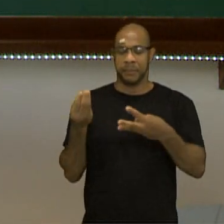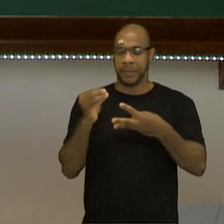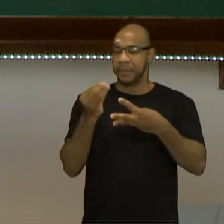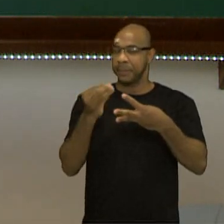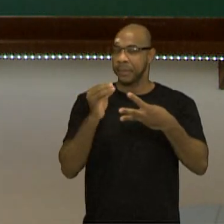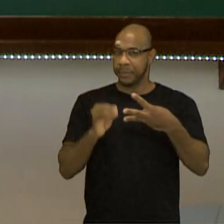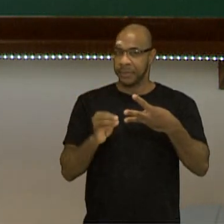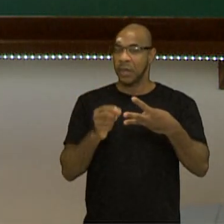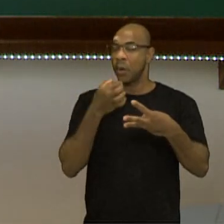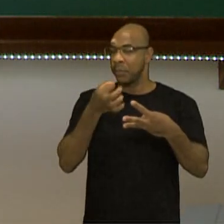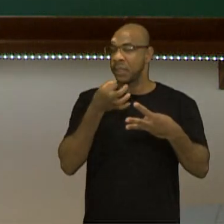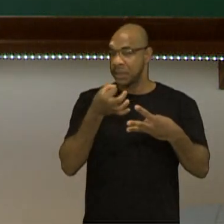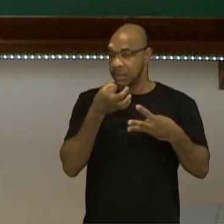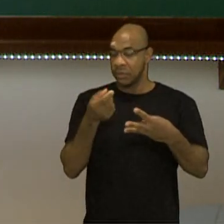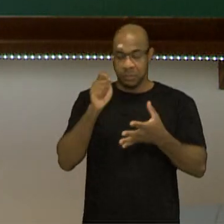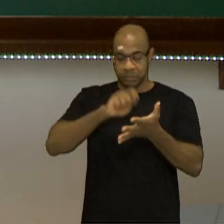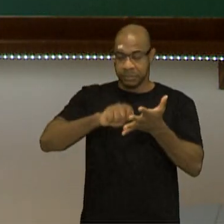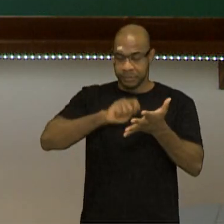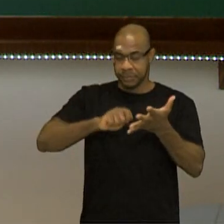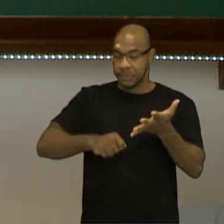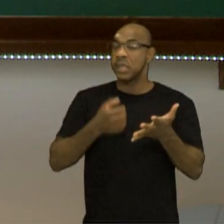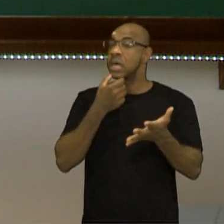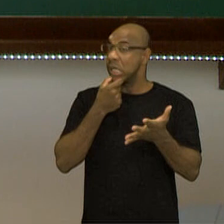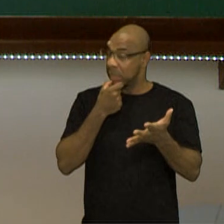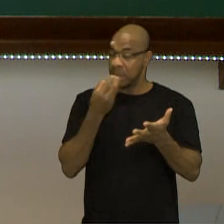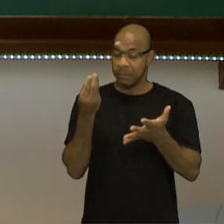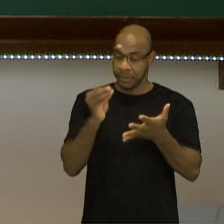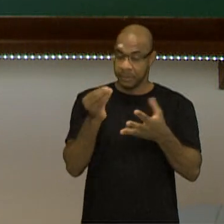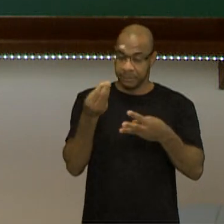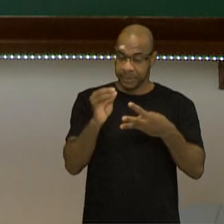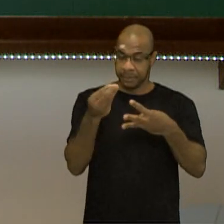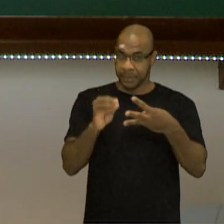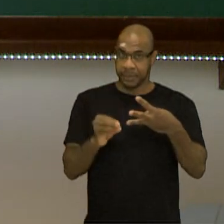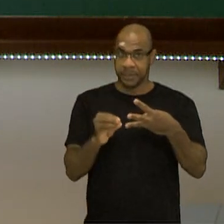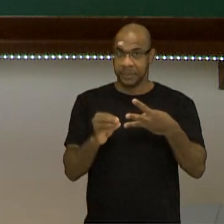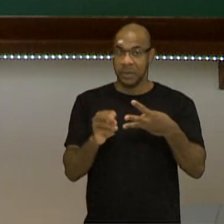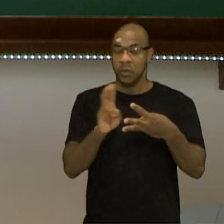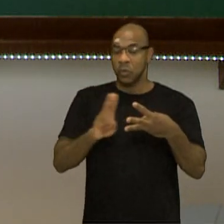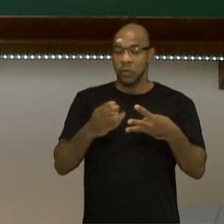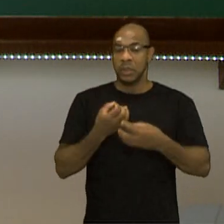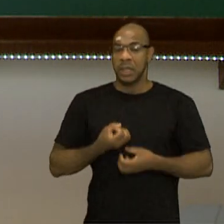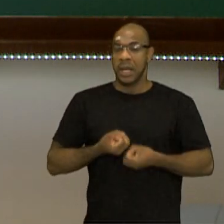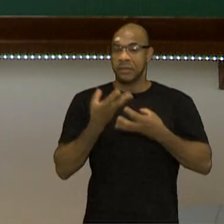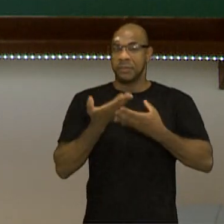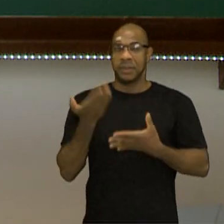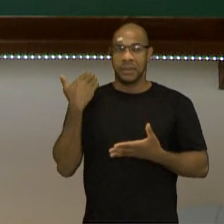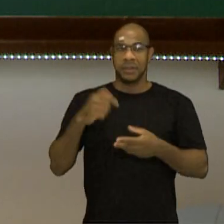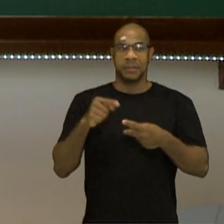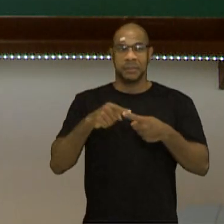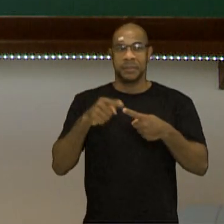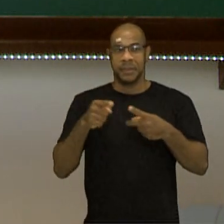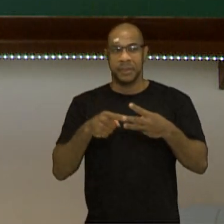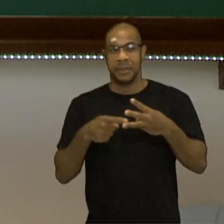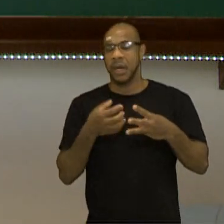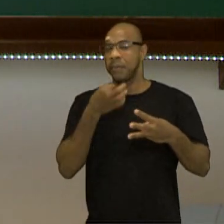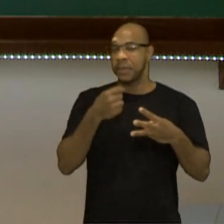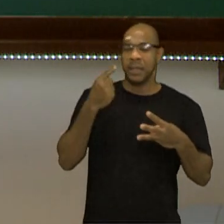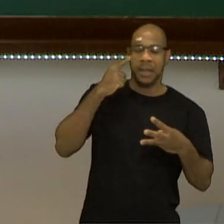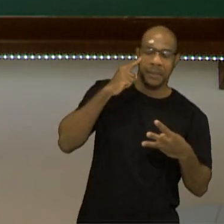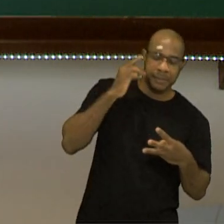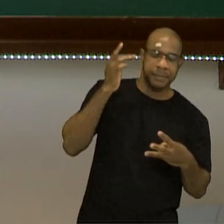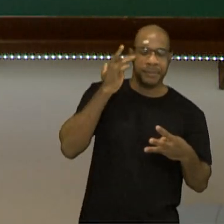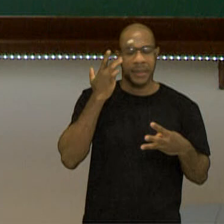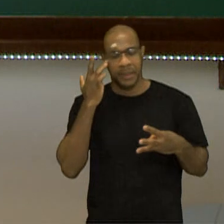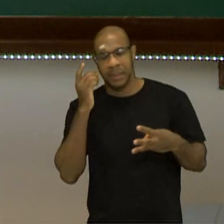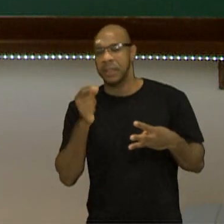registre a sua opinião no seu caderno em inglês. Use uma daquelas expressões, in my opinion, I agree, I